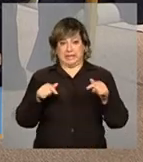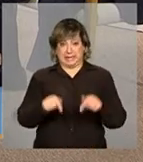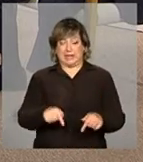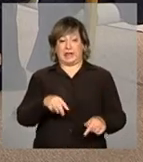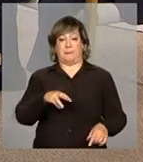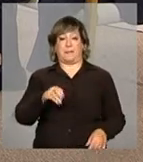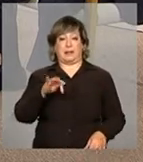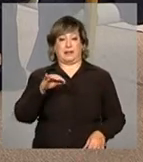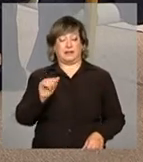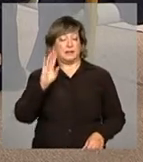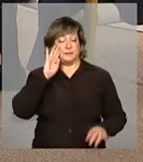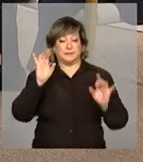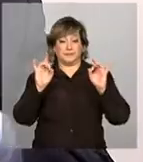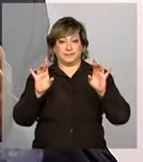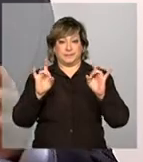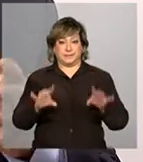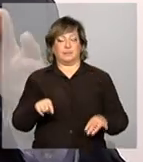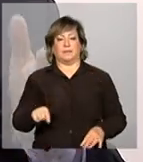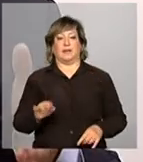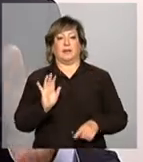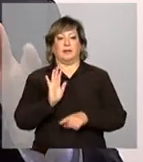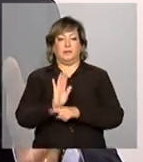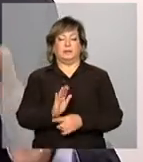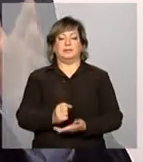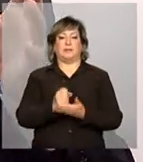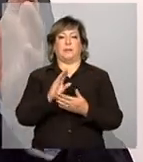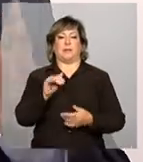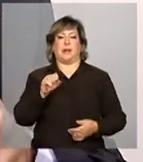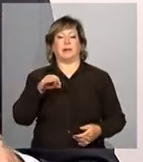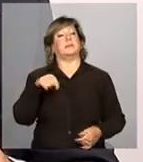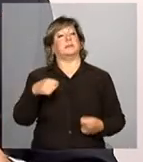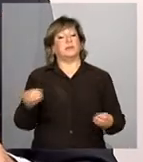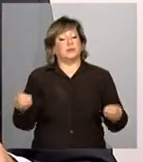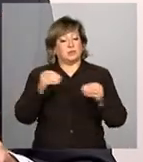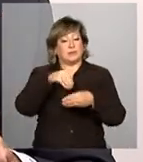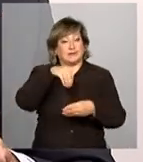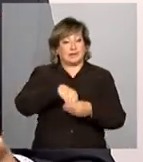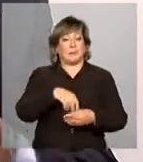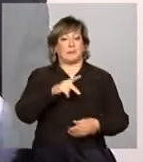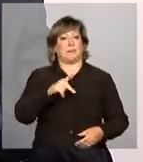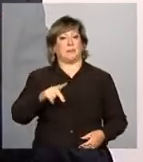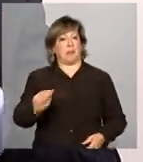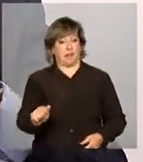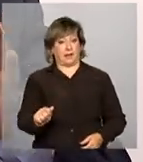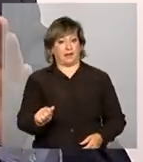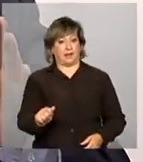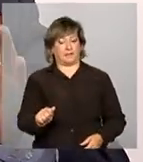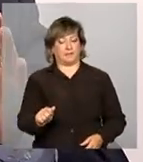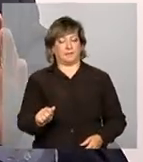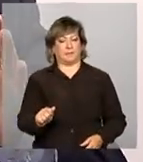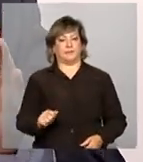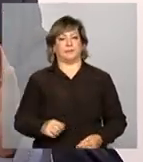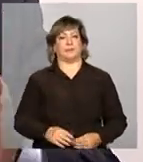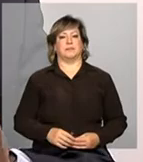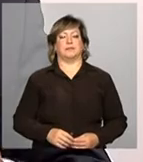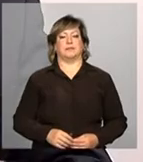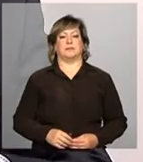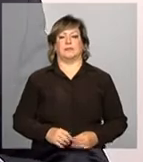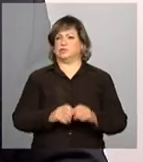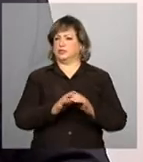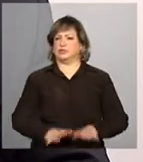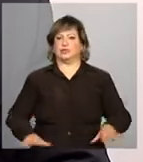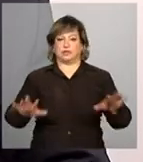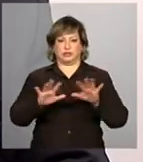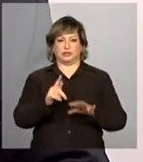essa meta especificamente da proteção básica ela tem que ser inserida no Peppa né reforma né